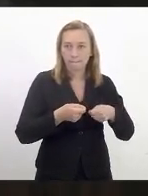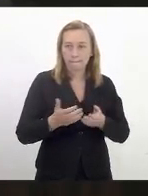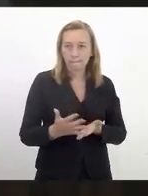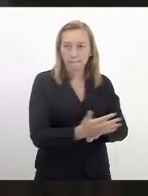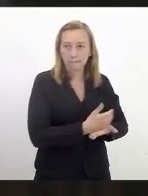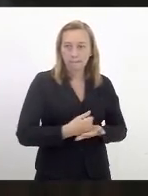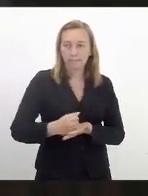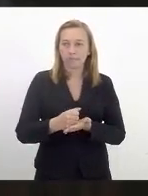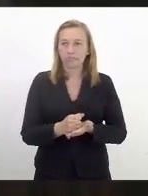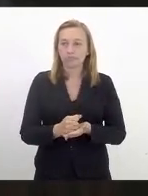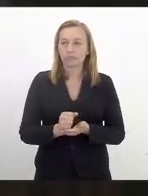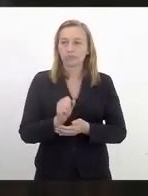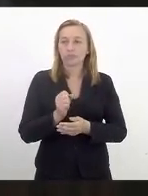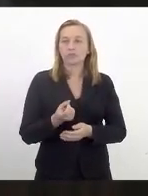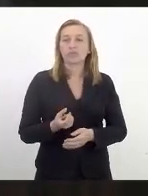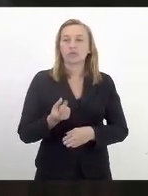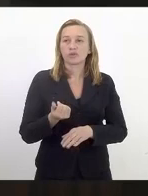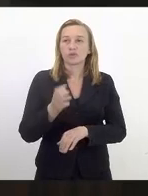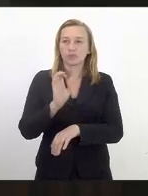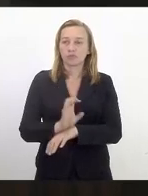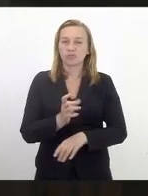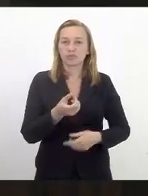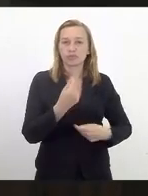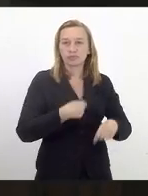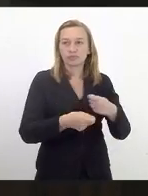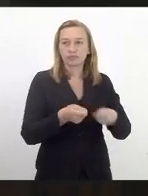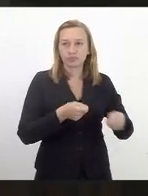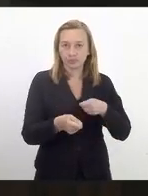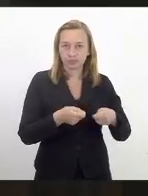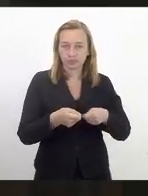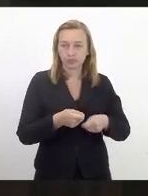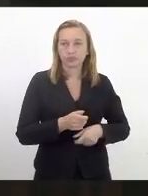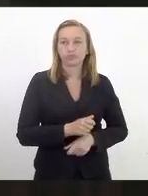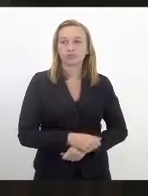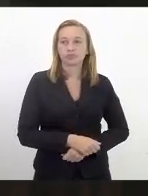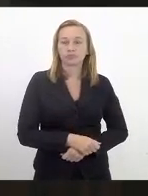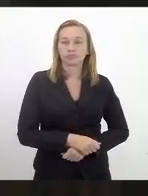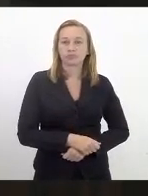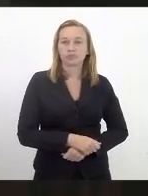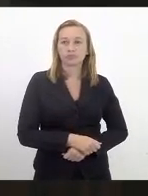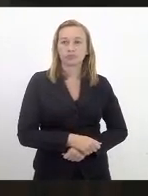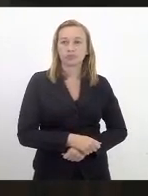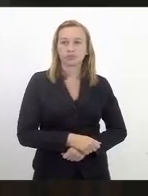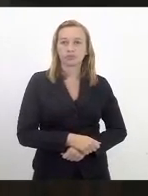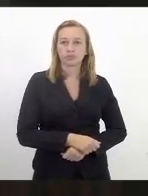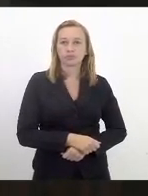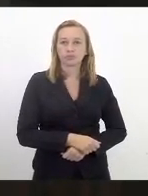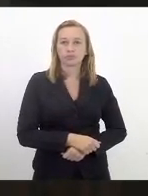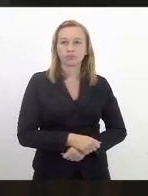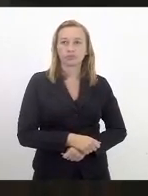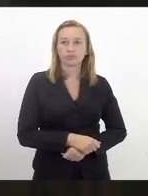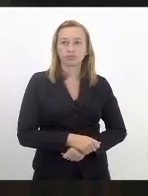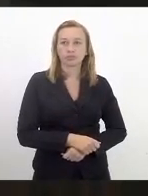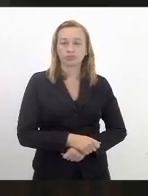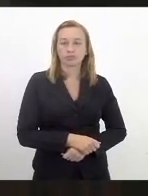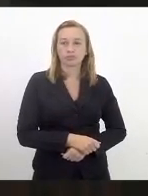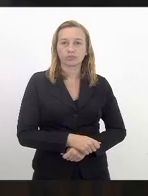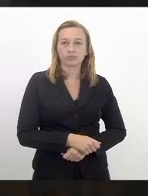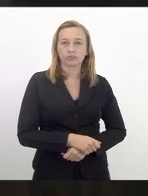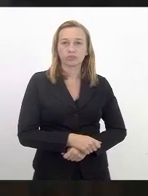e fiscalização dos tributos Estaduais de orçamento Finanças fiscalização financeira e controle para emitir